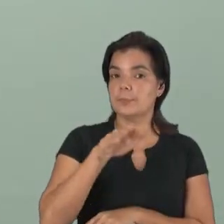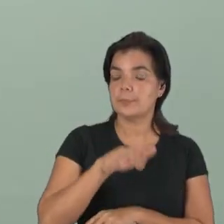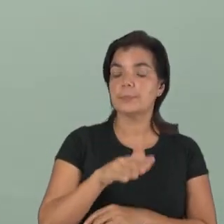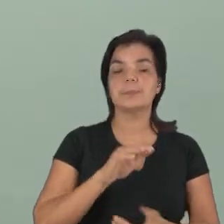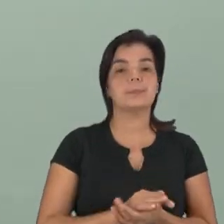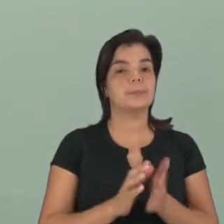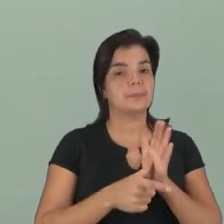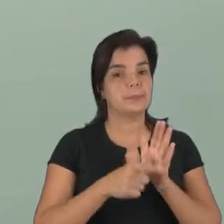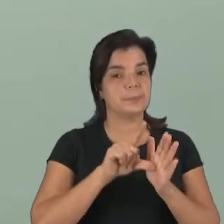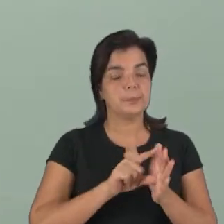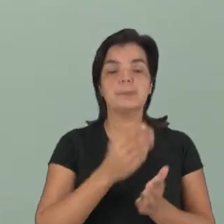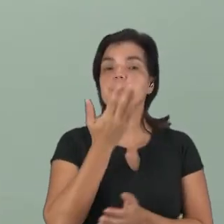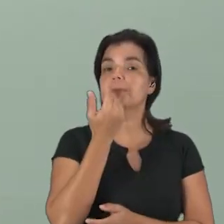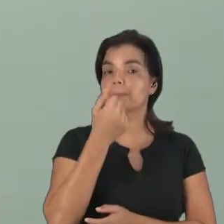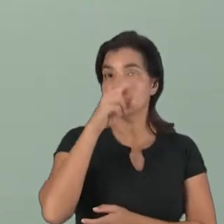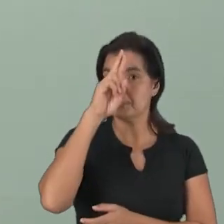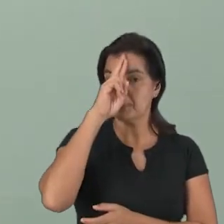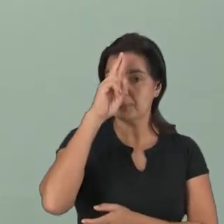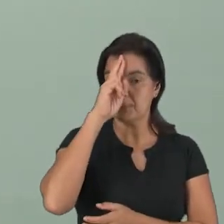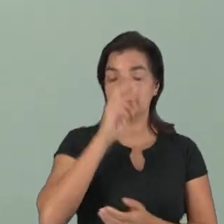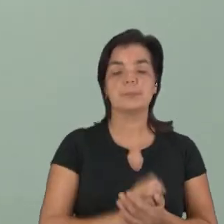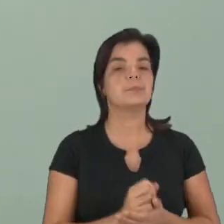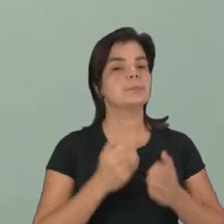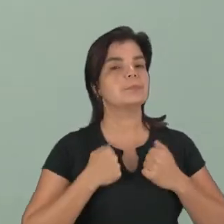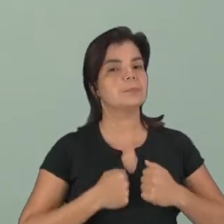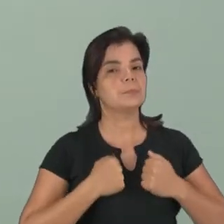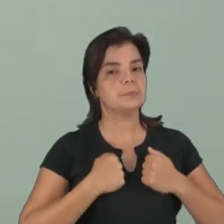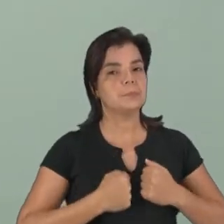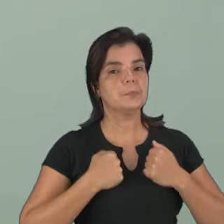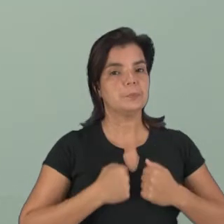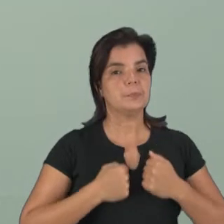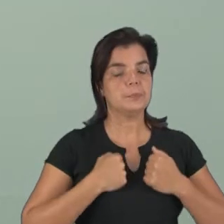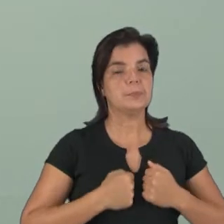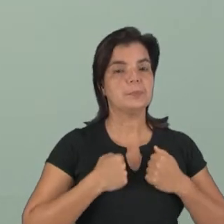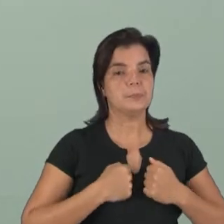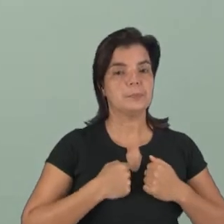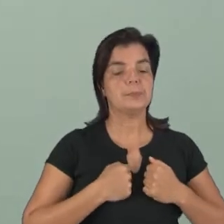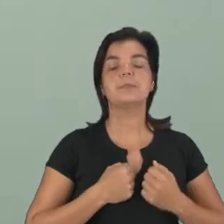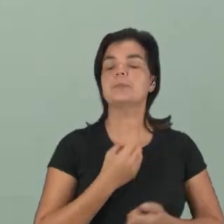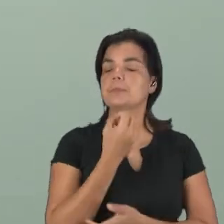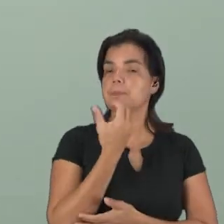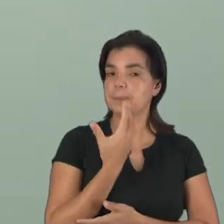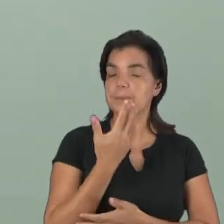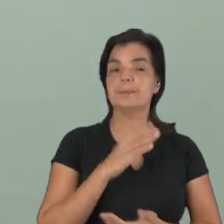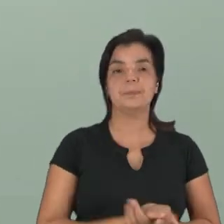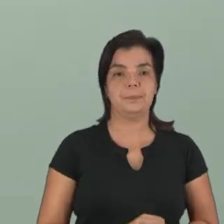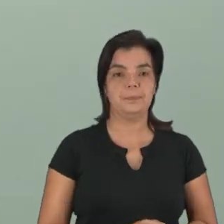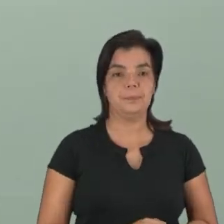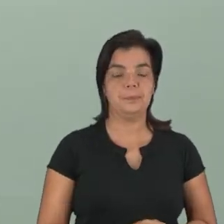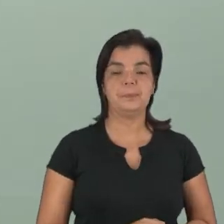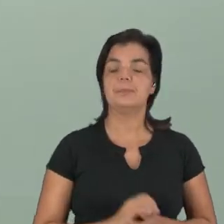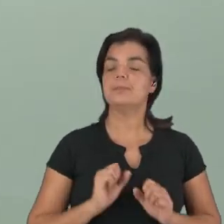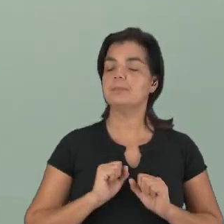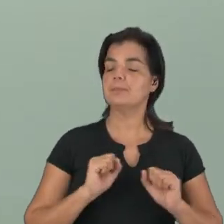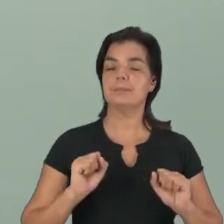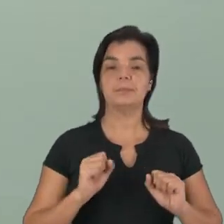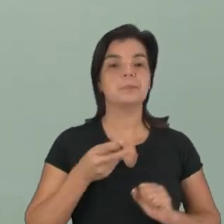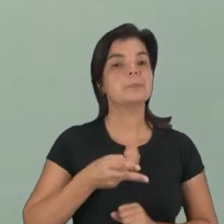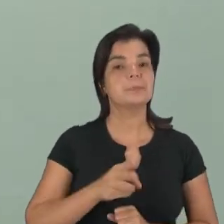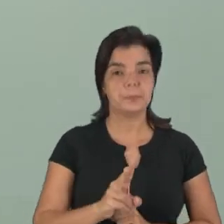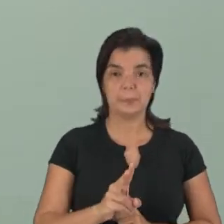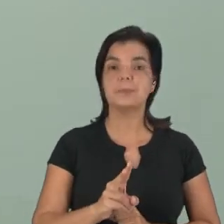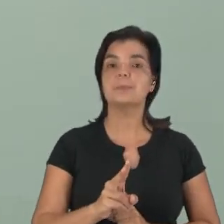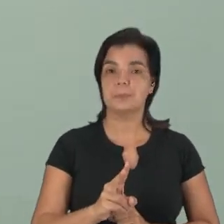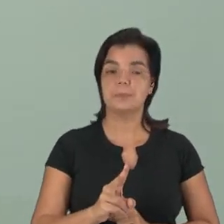tarde Antes do Almoço nós tomarmos aquele banho para nos refrescar e ficar bem disposto para